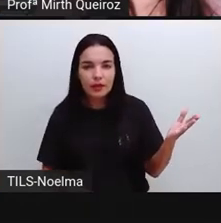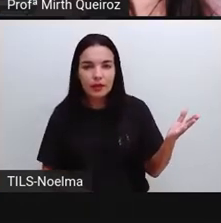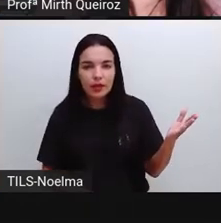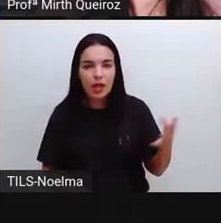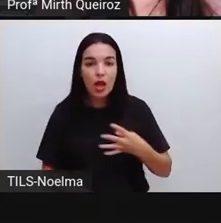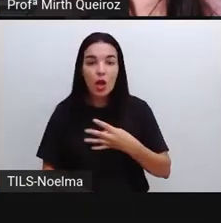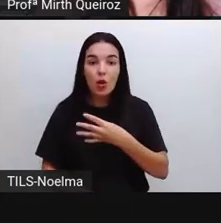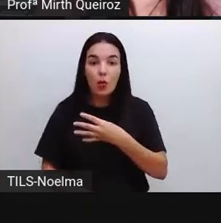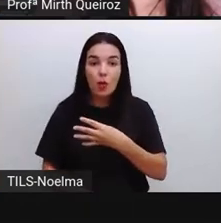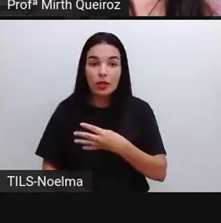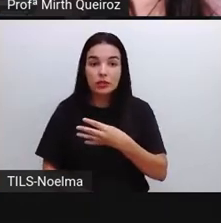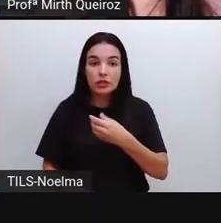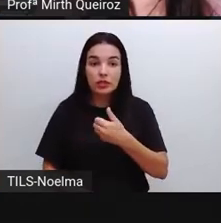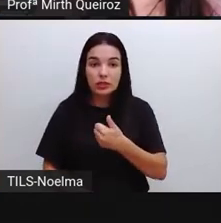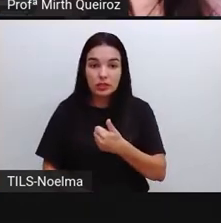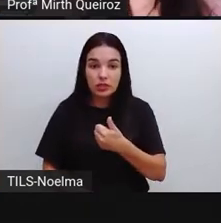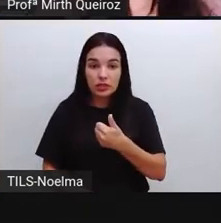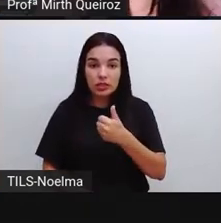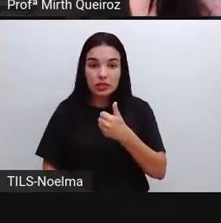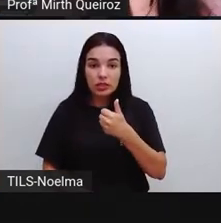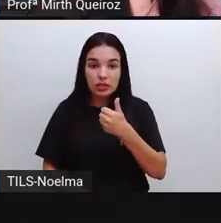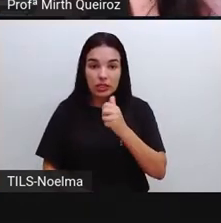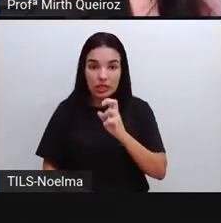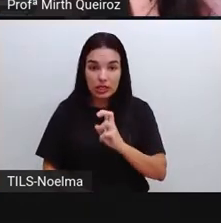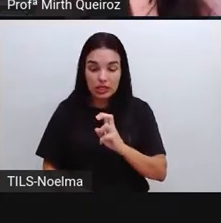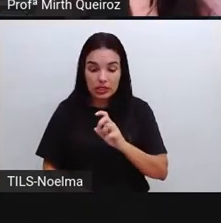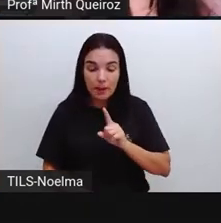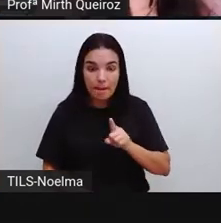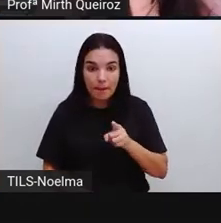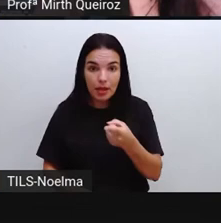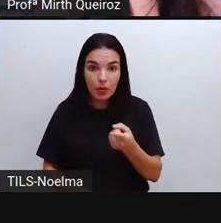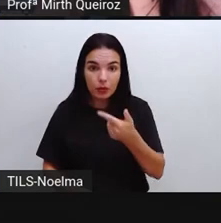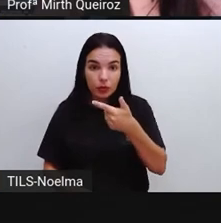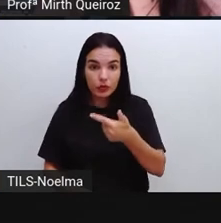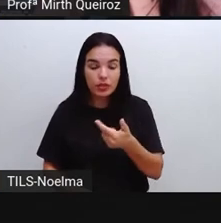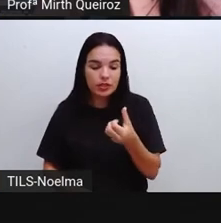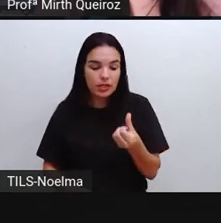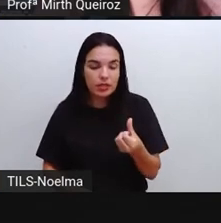e seria 400 415